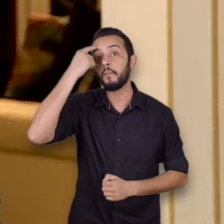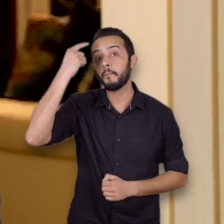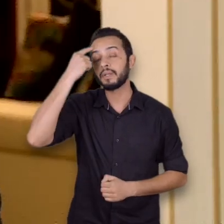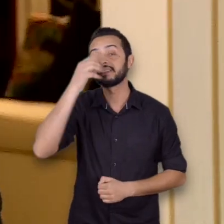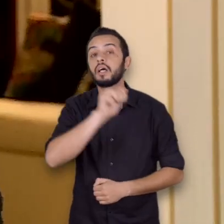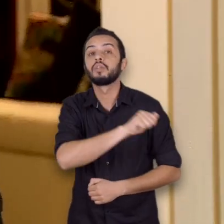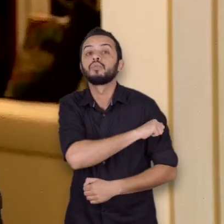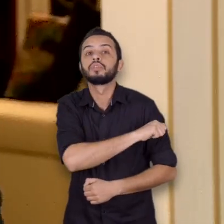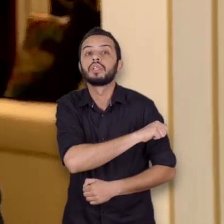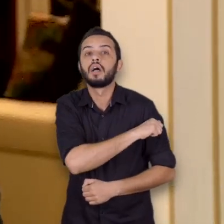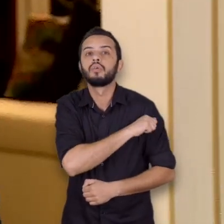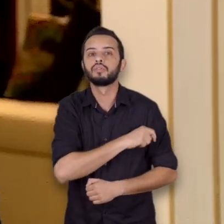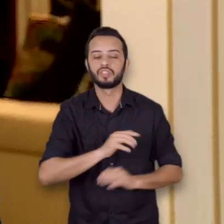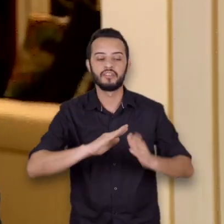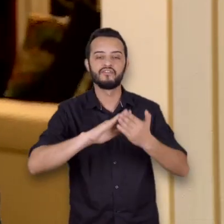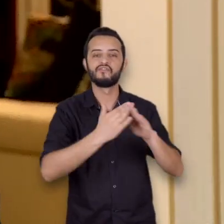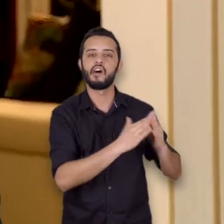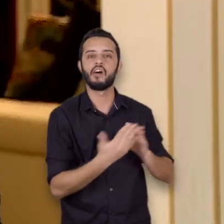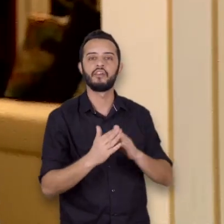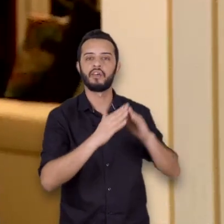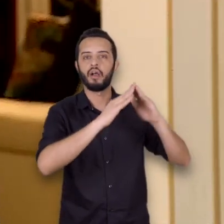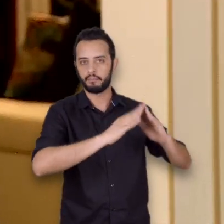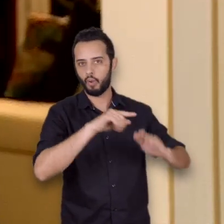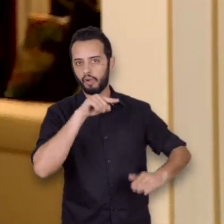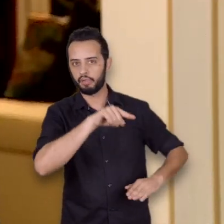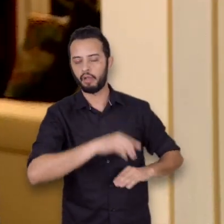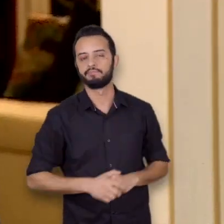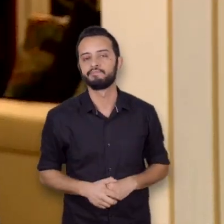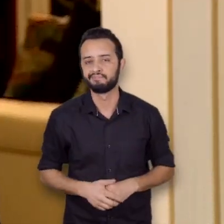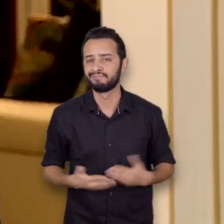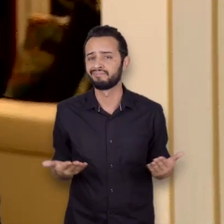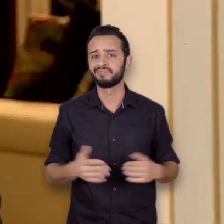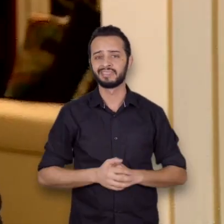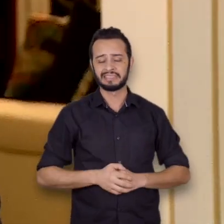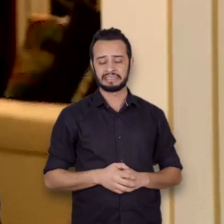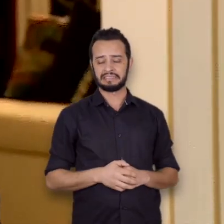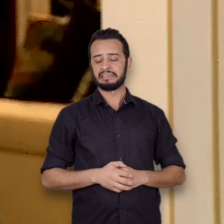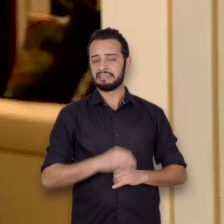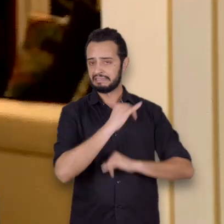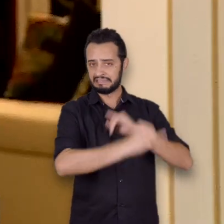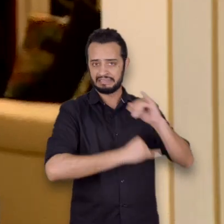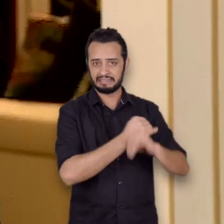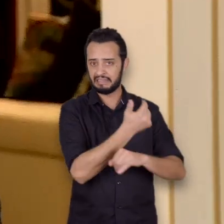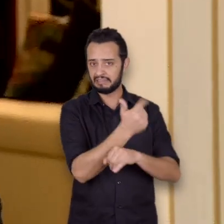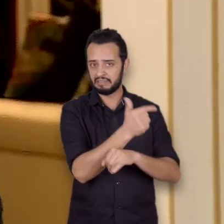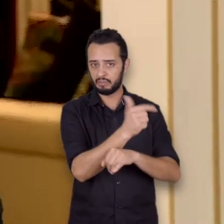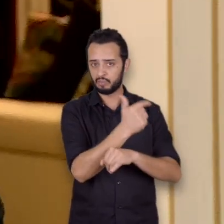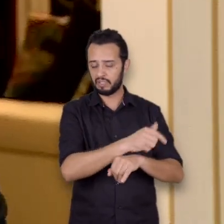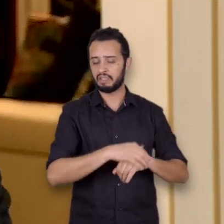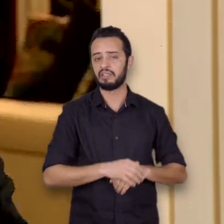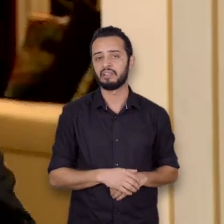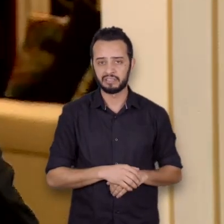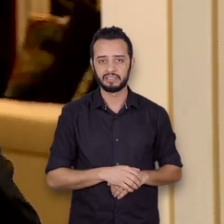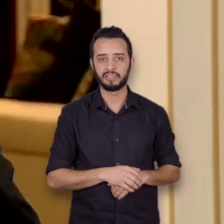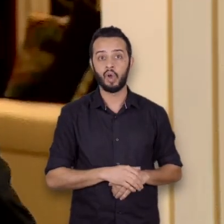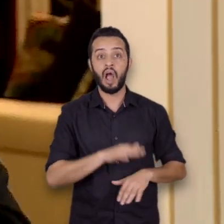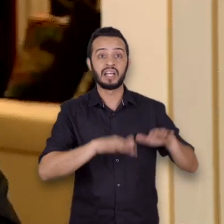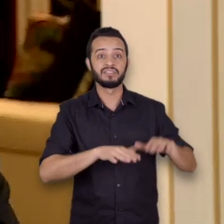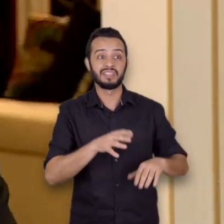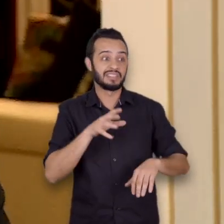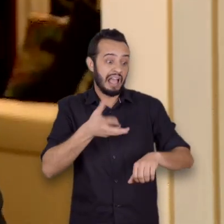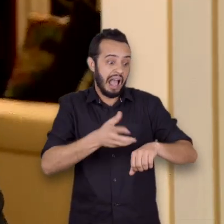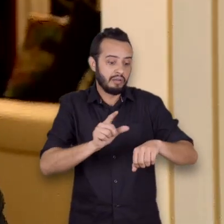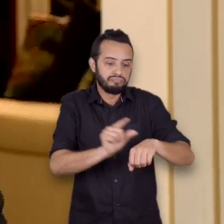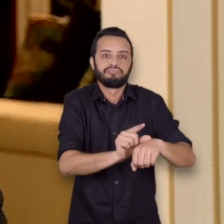nos alunos que moram em favelas. Eles não têm acesso à internet, ou se tenha por